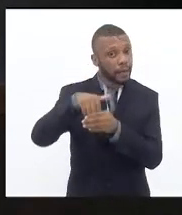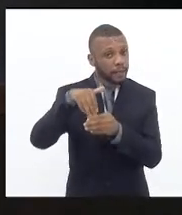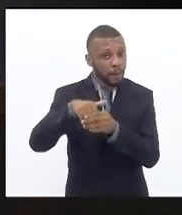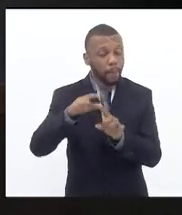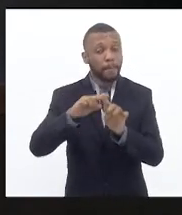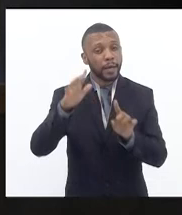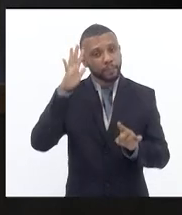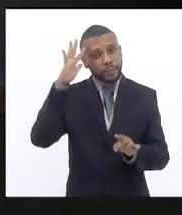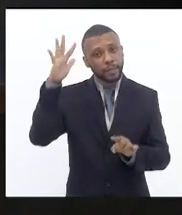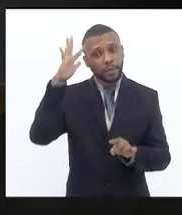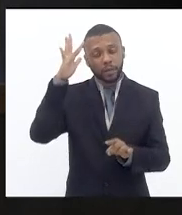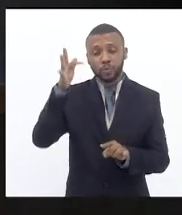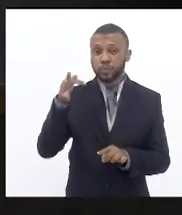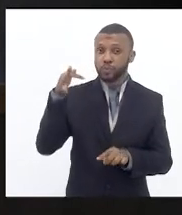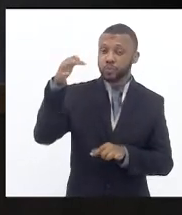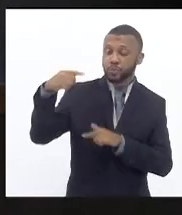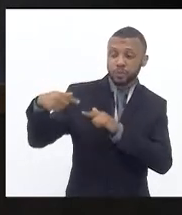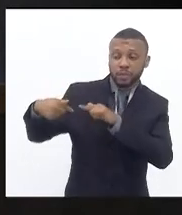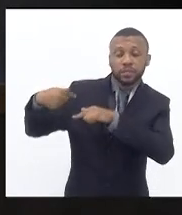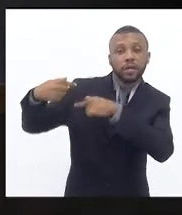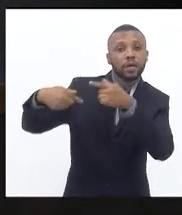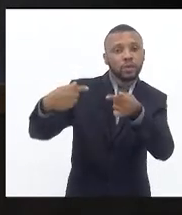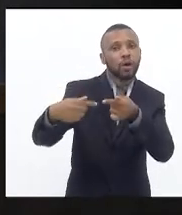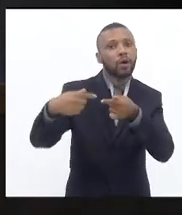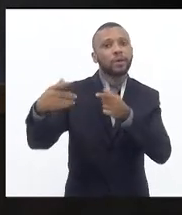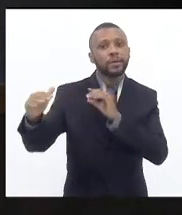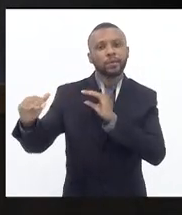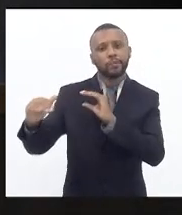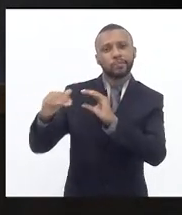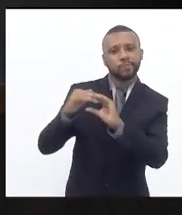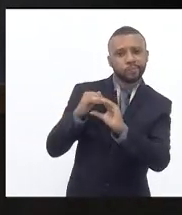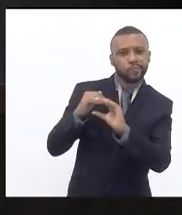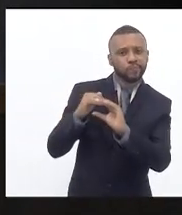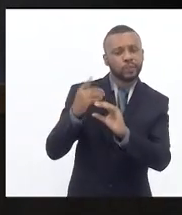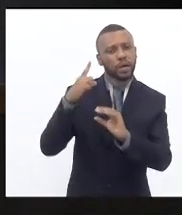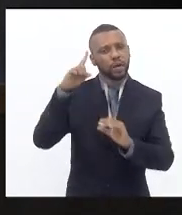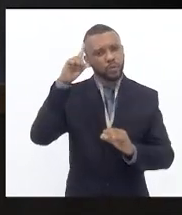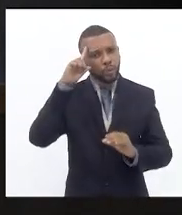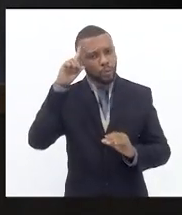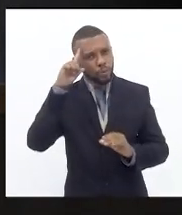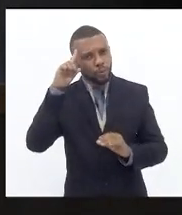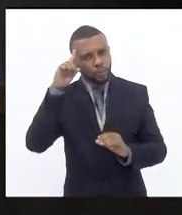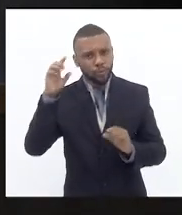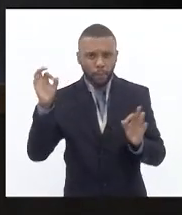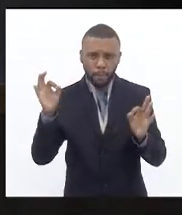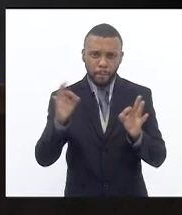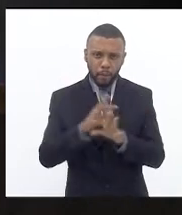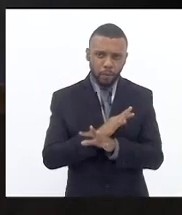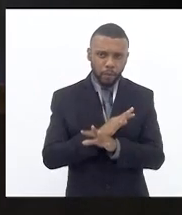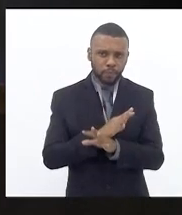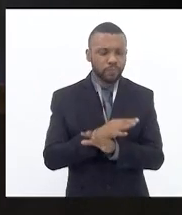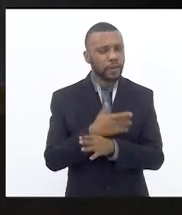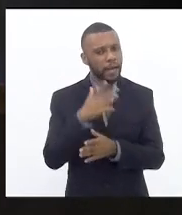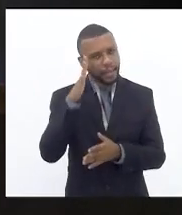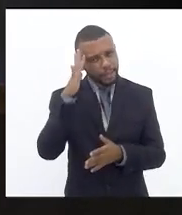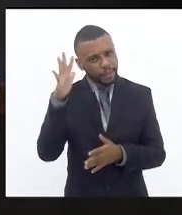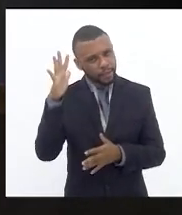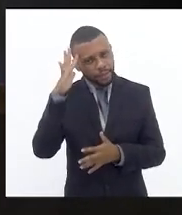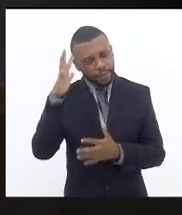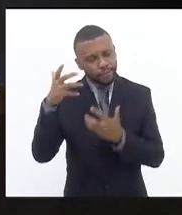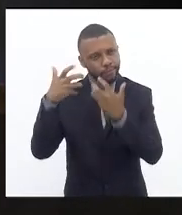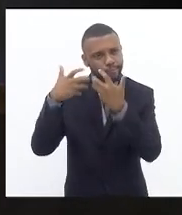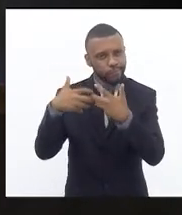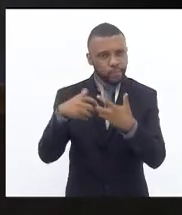Esse é o encaminhamento que eu tenho recebido de o mtur na mente do governador tão e é na salinha que nós estamos